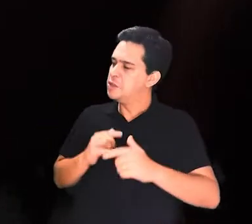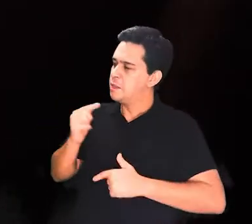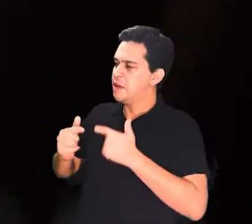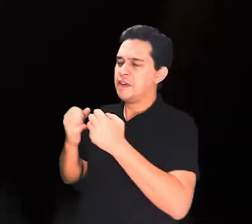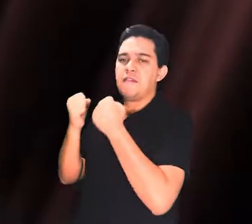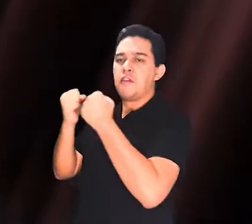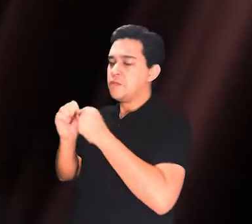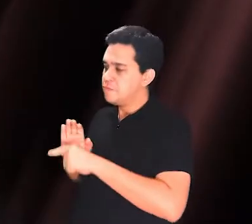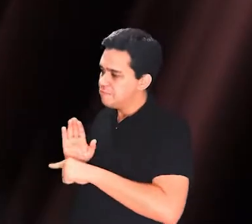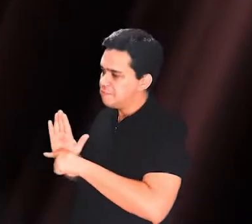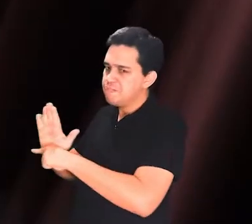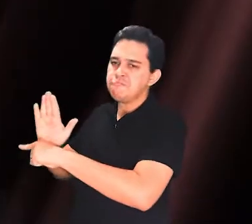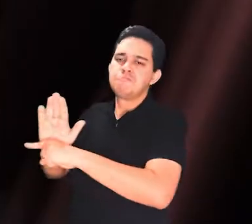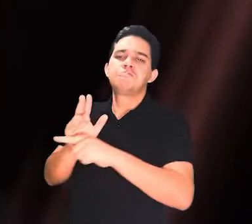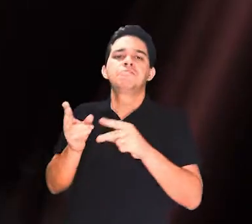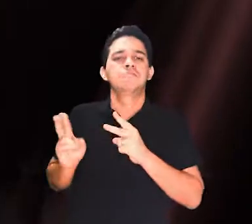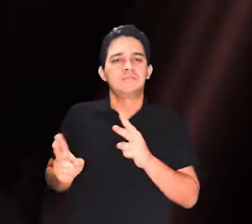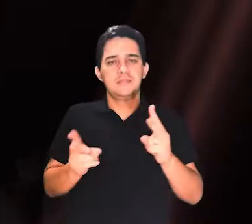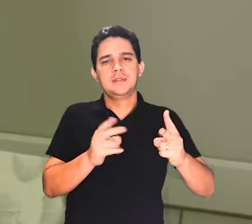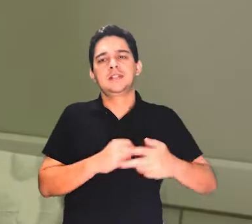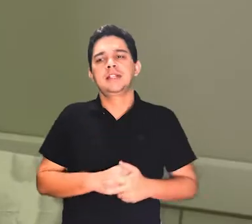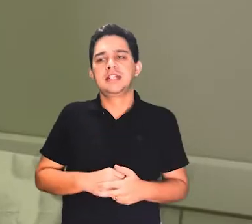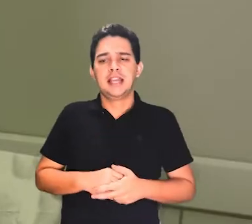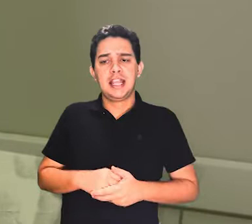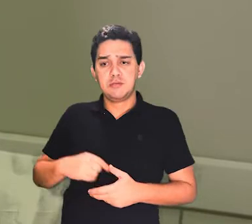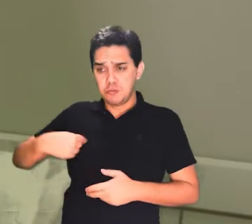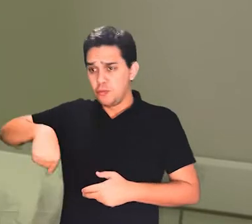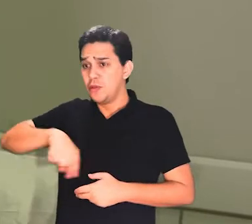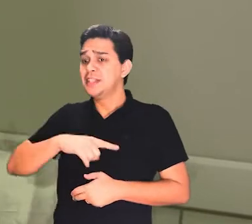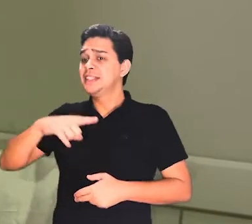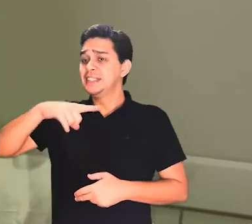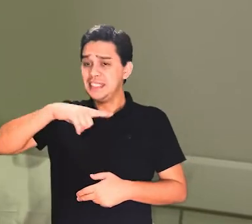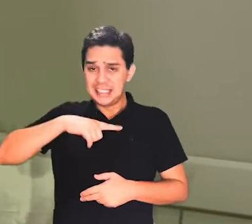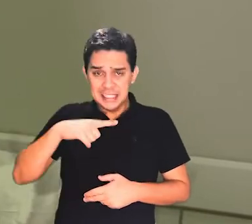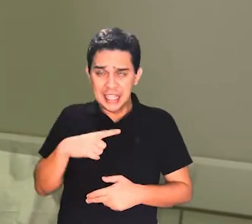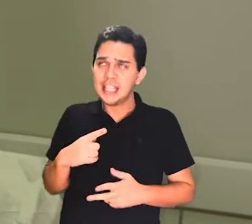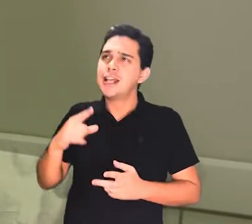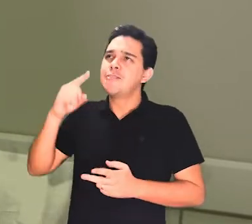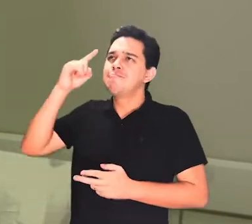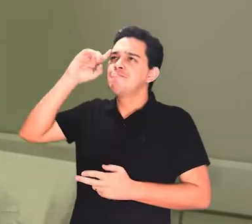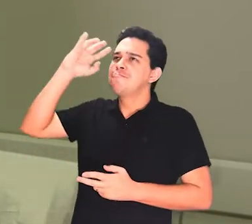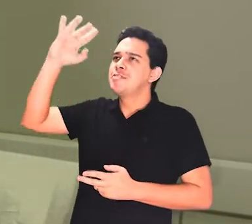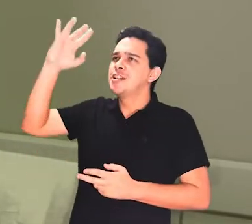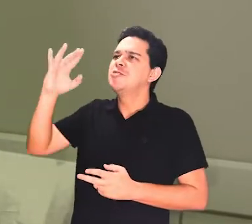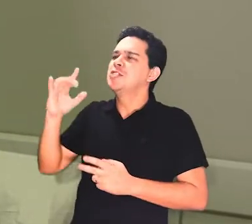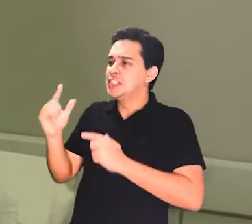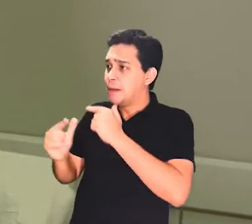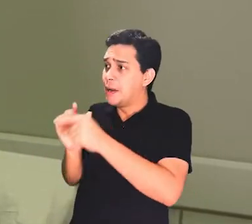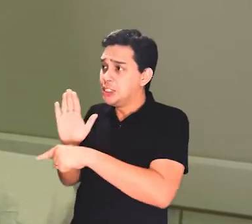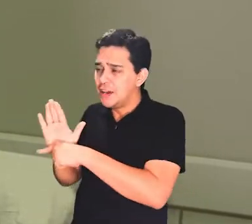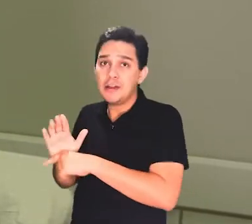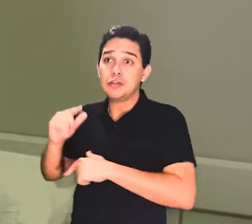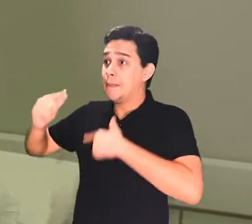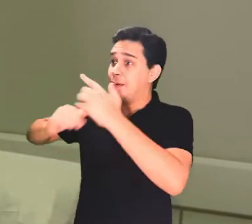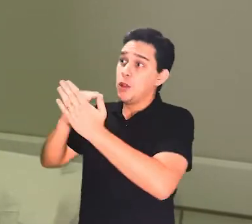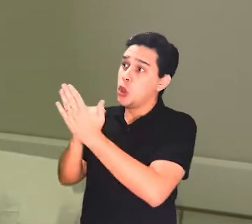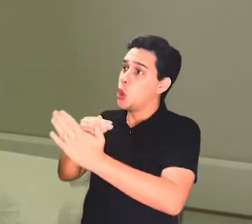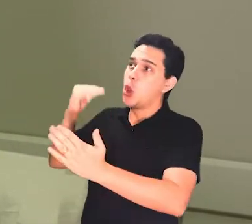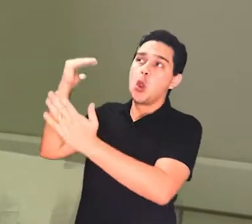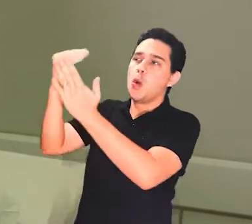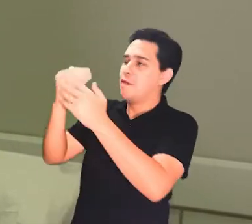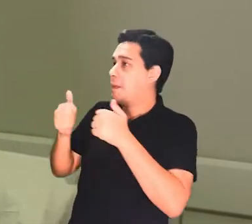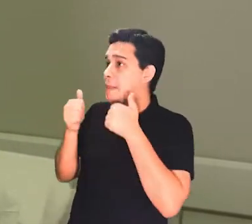né? E aí a gente tem a perspectiva de que a gente consiga alavancar ainda mais esse trabalho de desígnio. Então a gente já